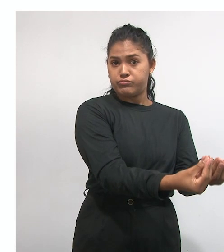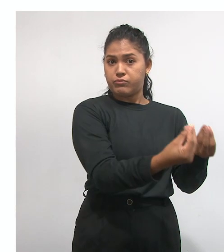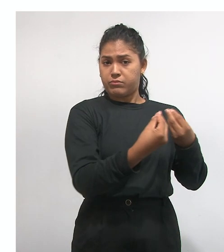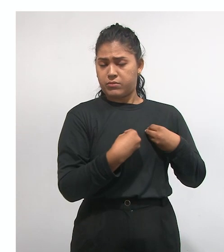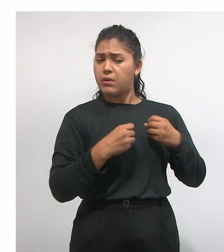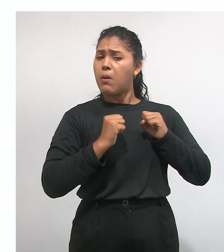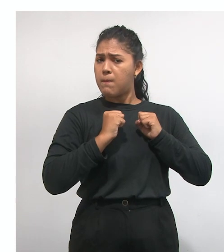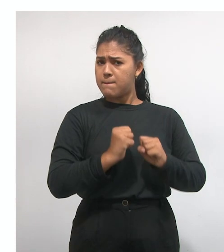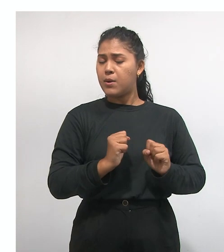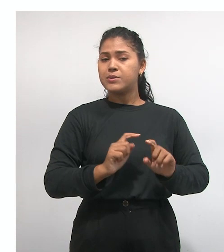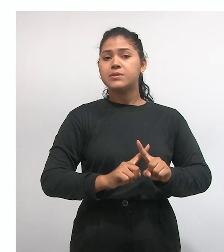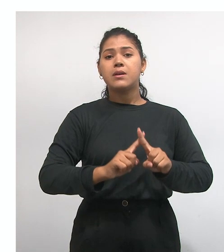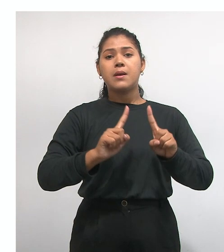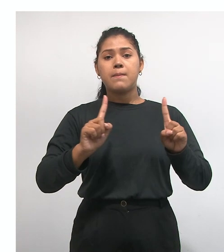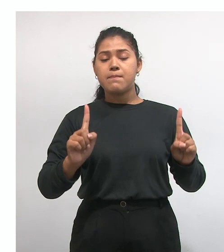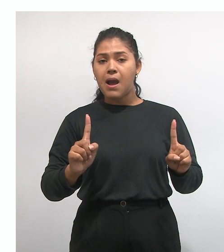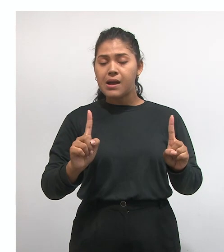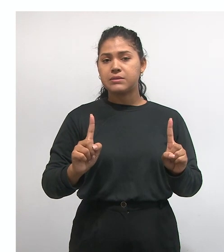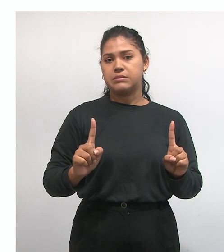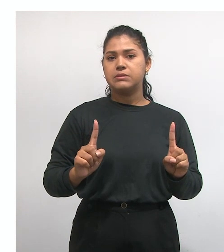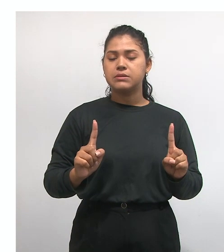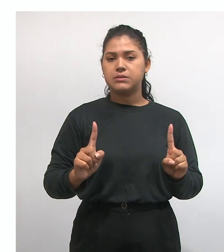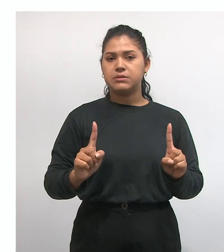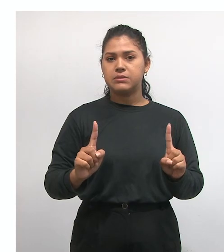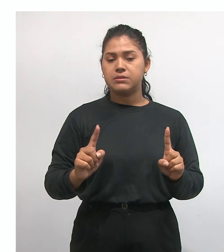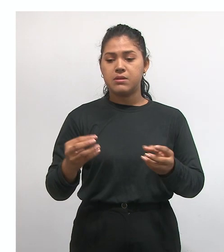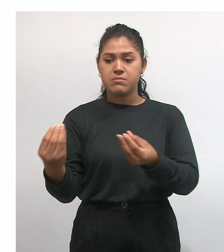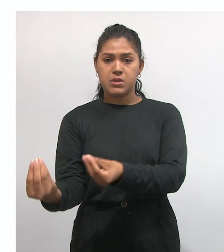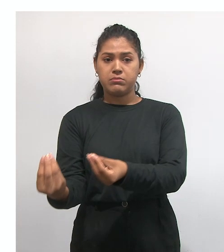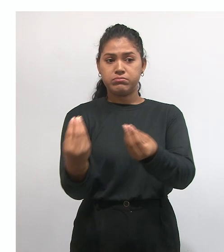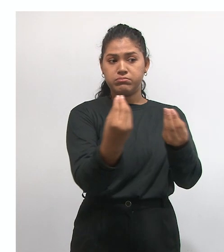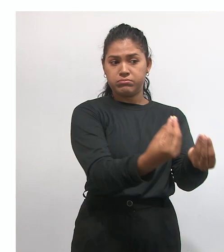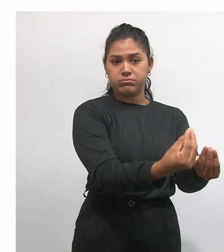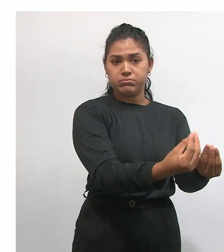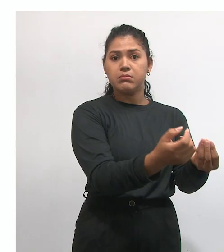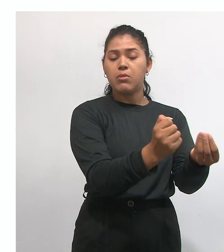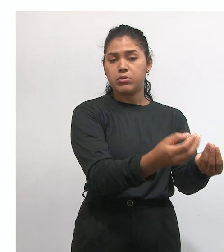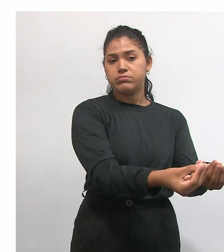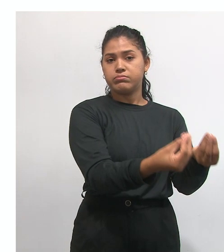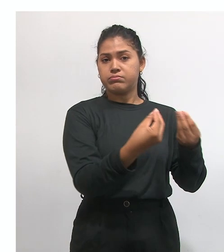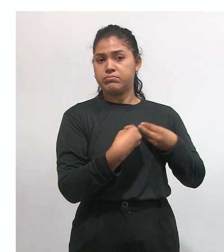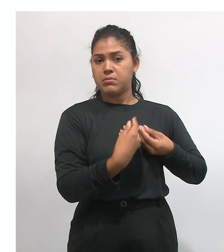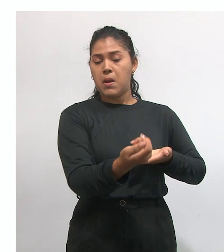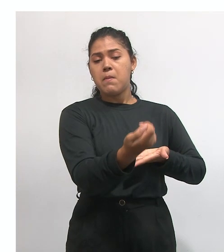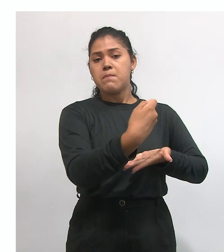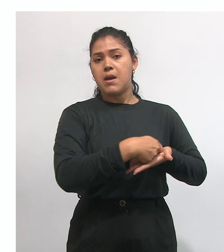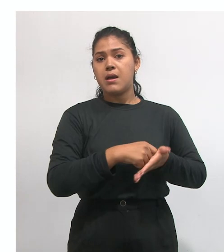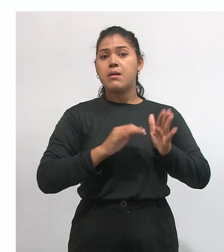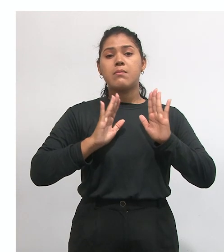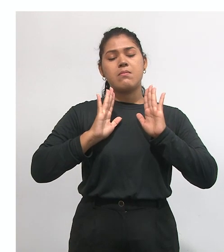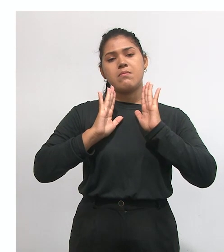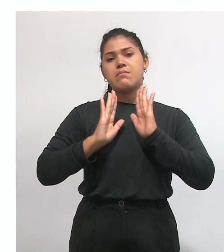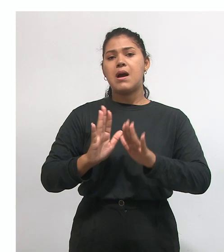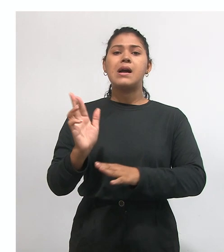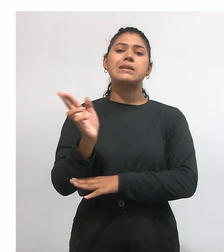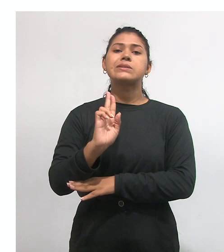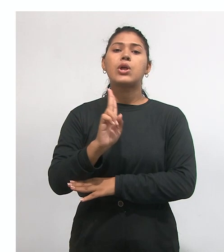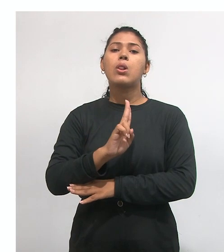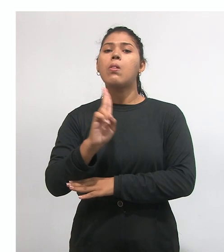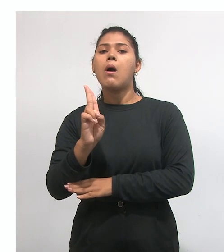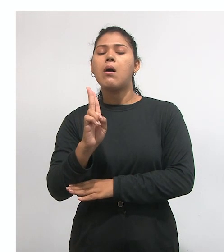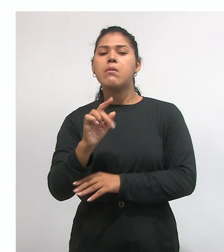tá? Porém, perdão, do locatário, né? Locador é quem aluga. Você pode até receber esse dinheiro do locatário, porém